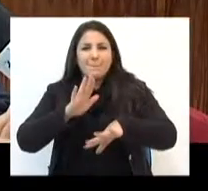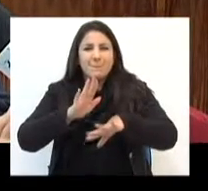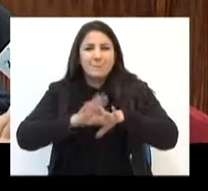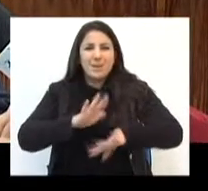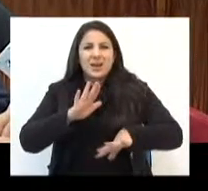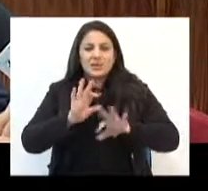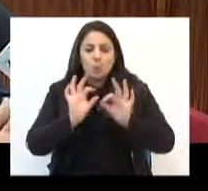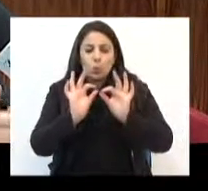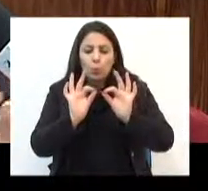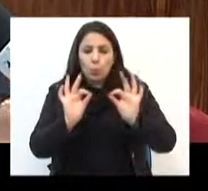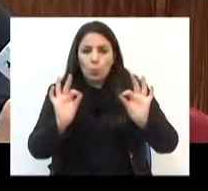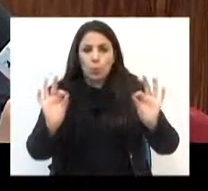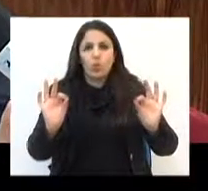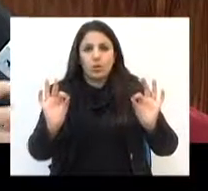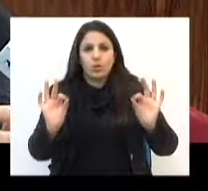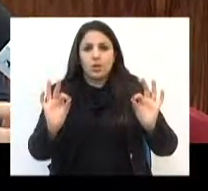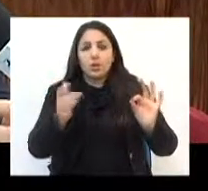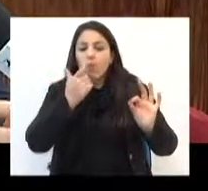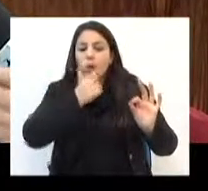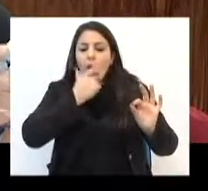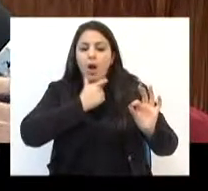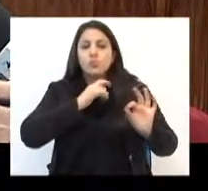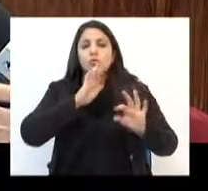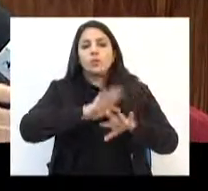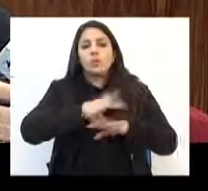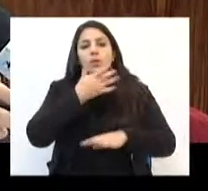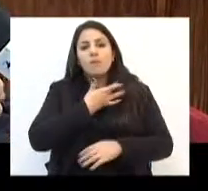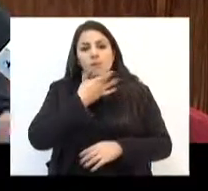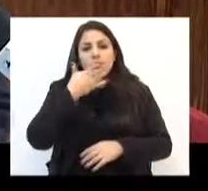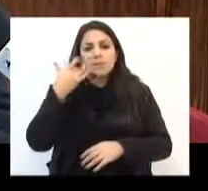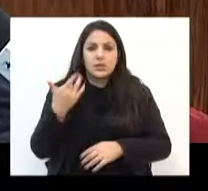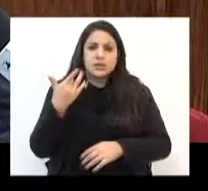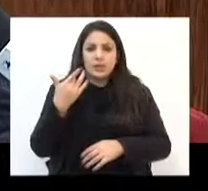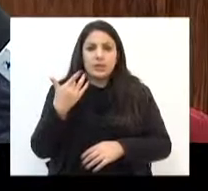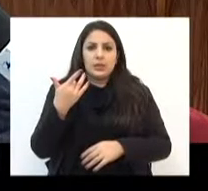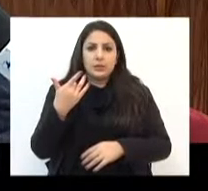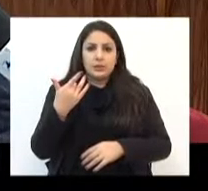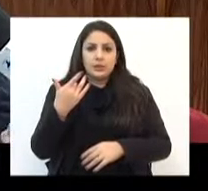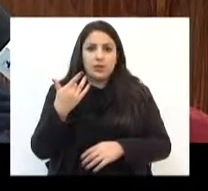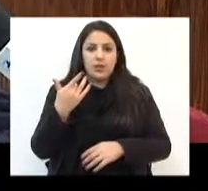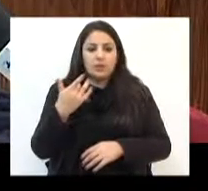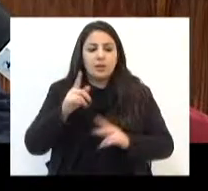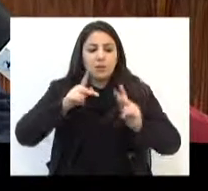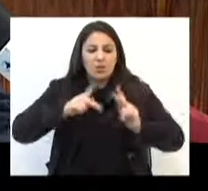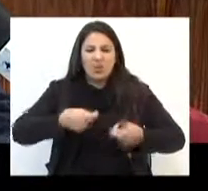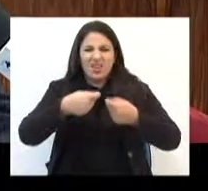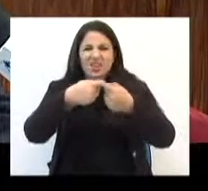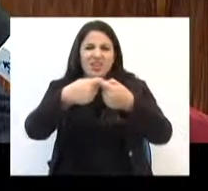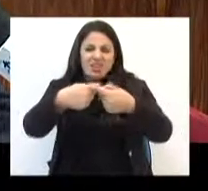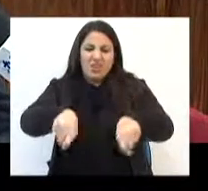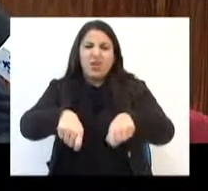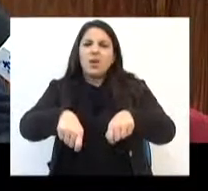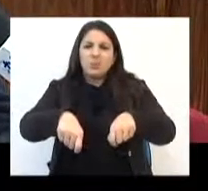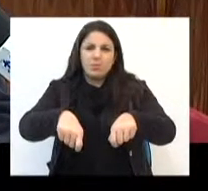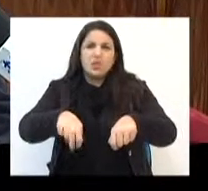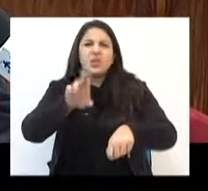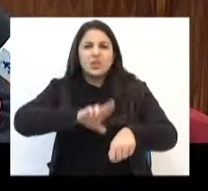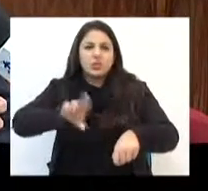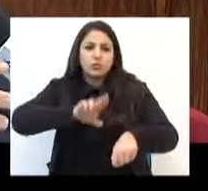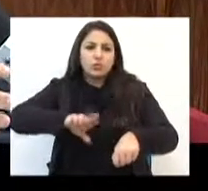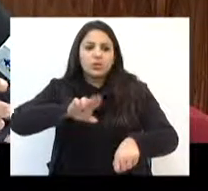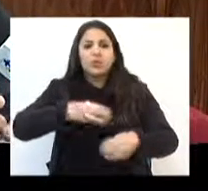o custo, sim, claro que é importante, mas não foi a maior preocupação que eu pensei quando pensamos nesse